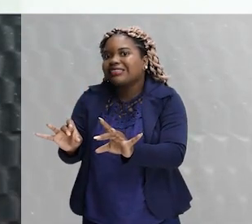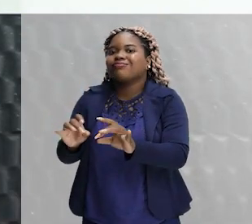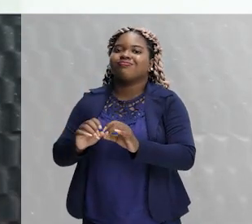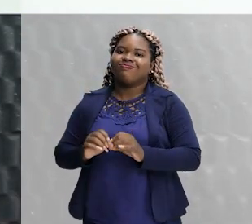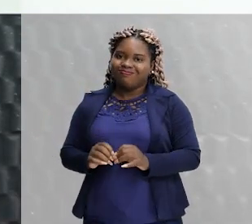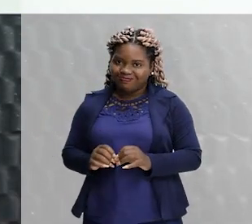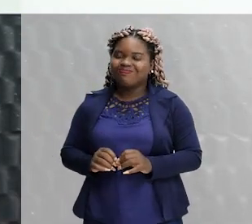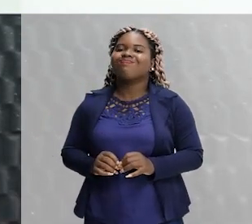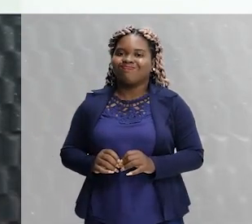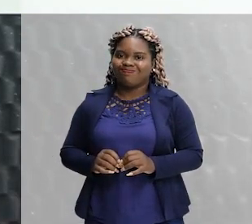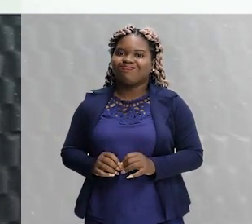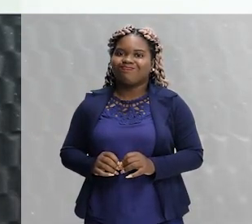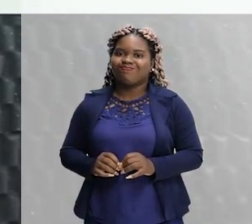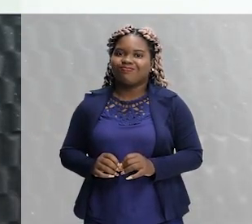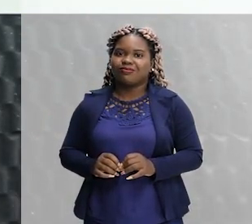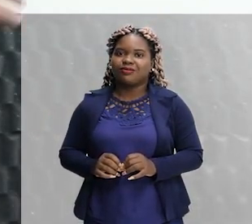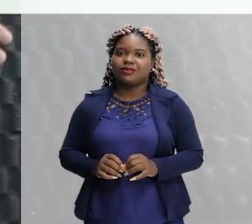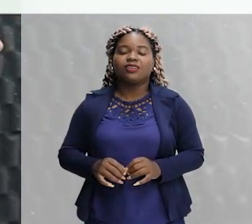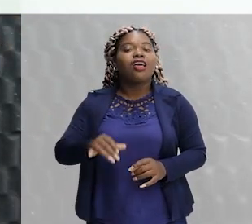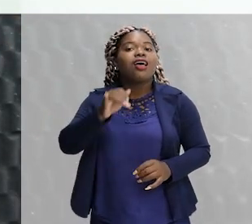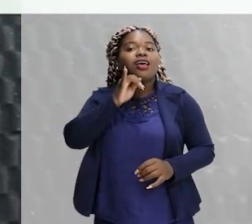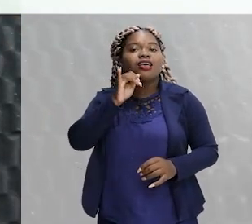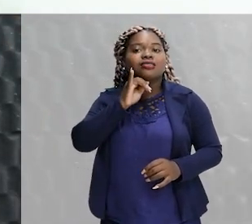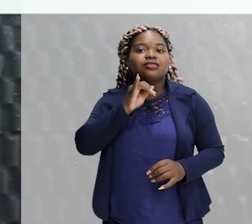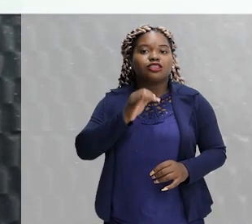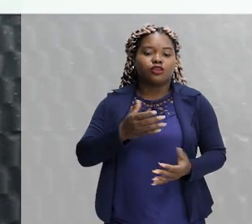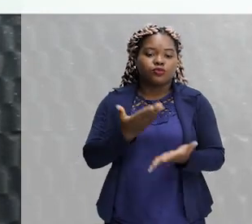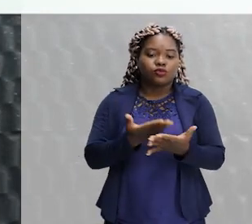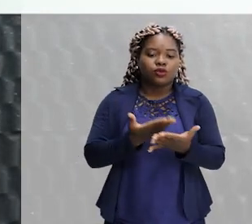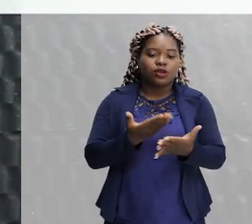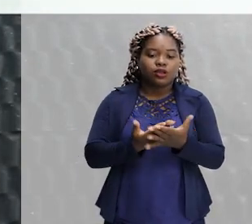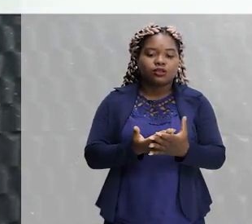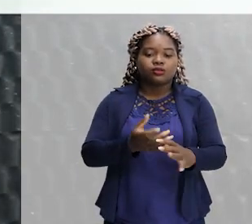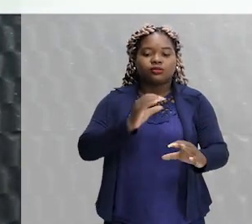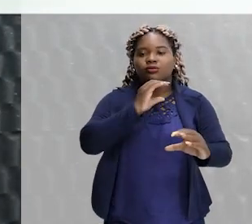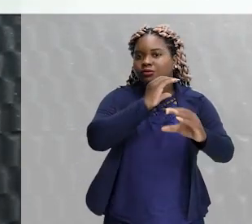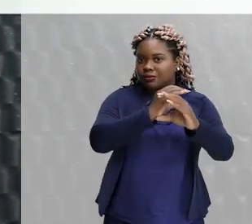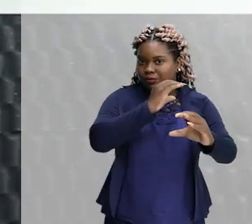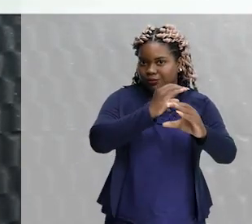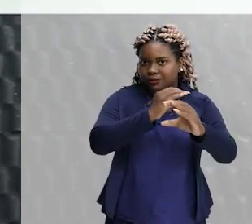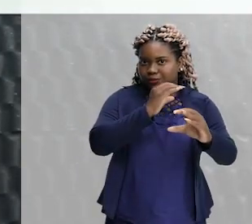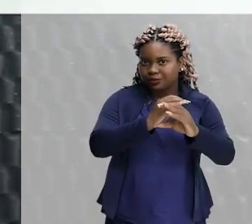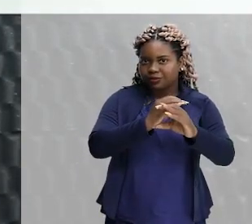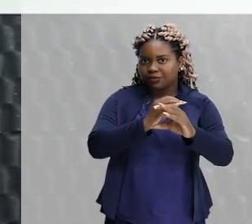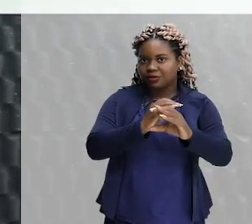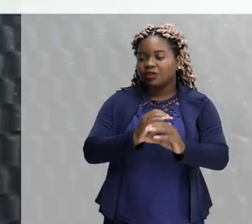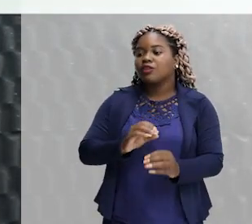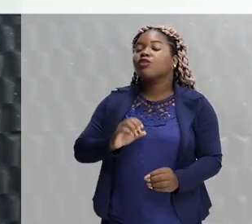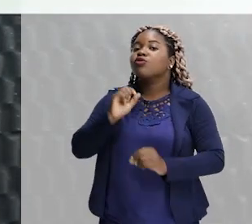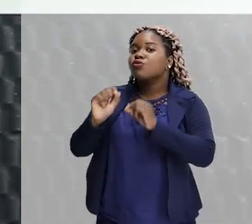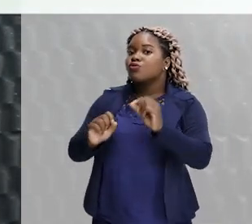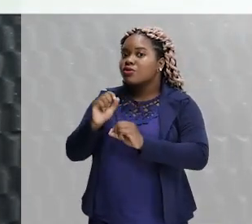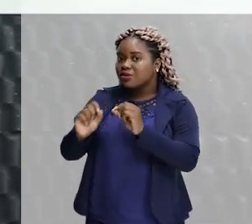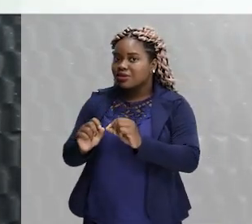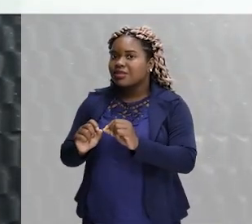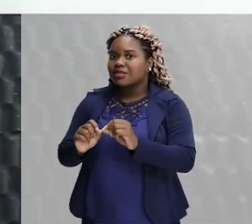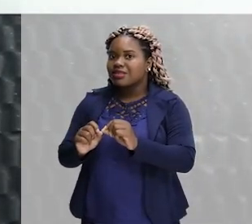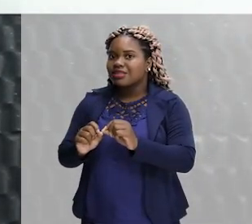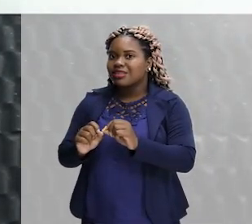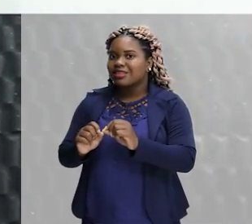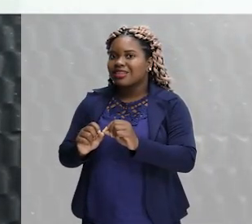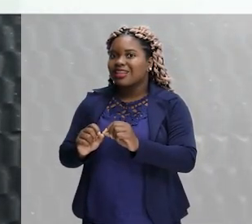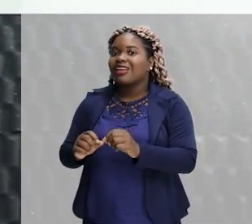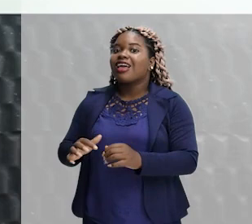matemática, que ele saiba física e que ele saiba escrever, né? Para fazer a prova de redação. Mas o mais importante mesmo é que